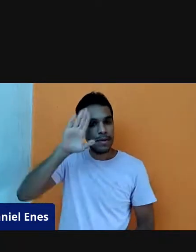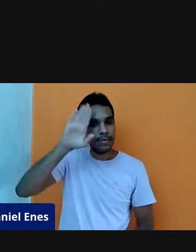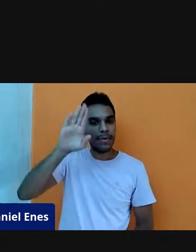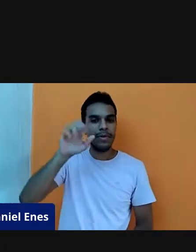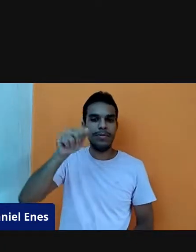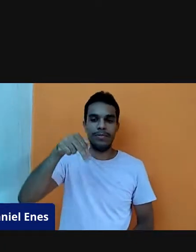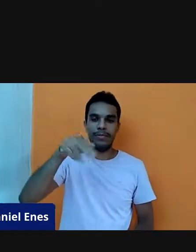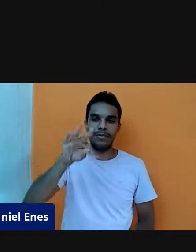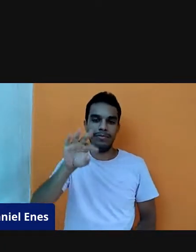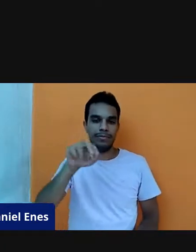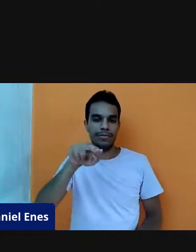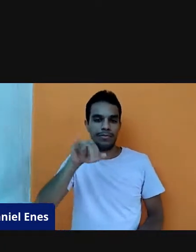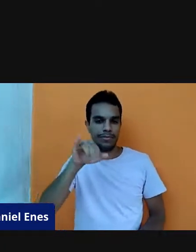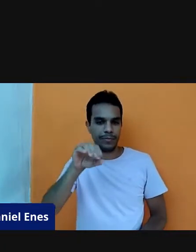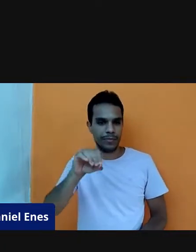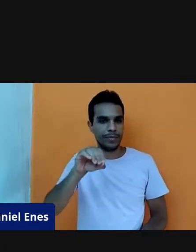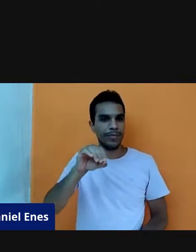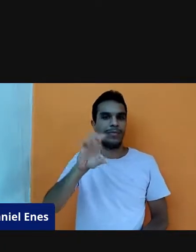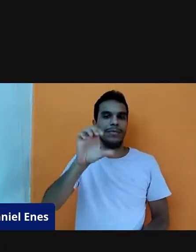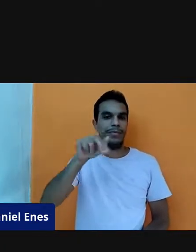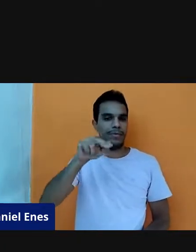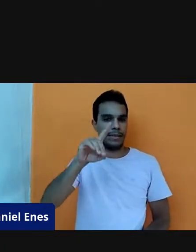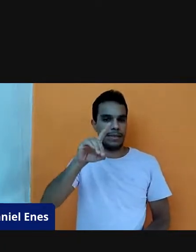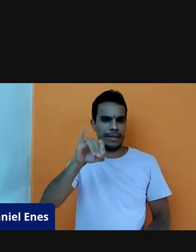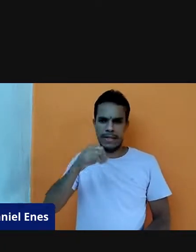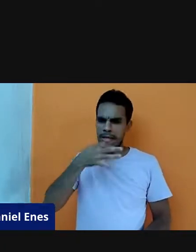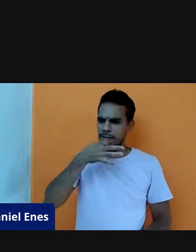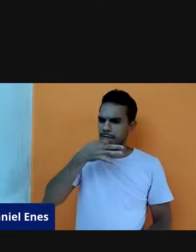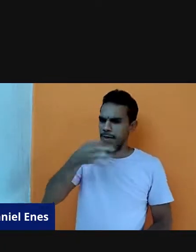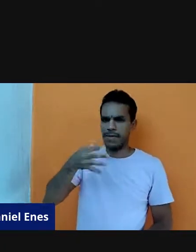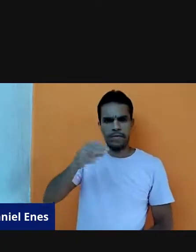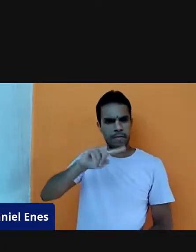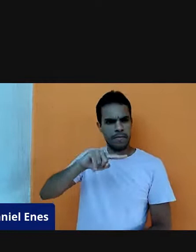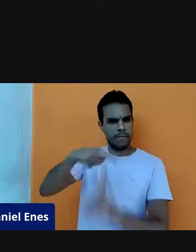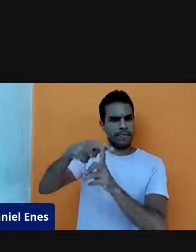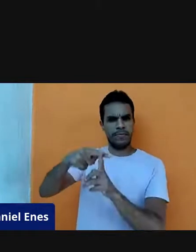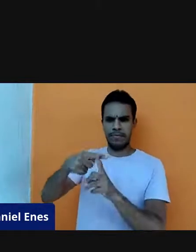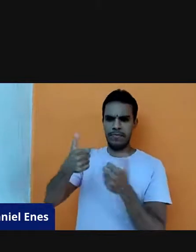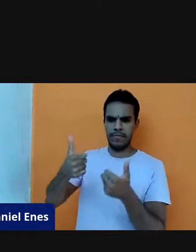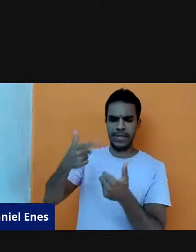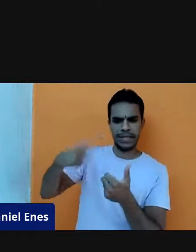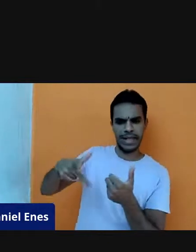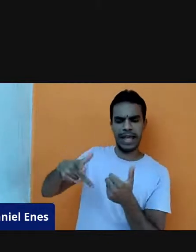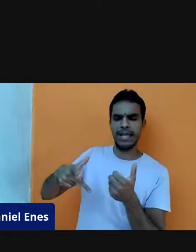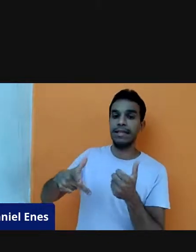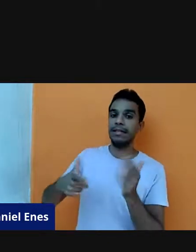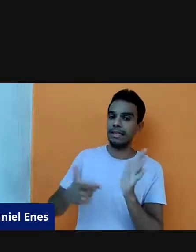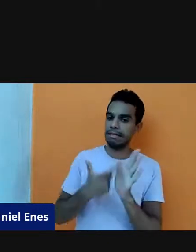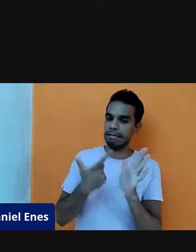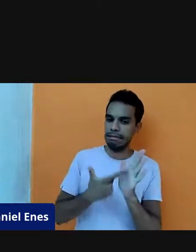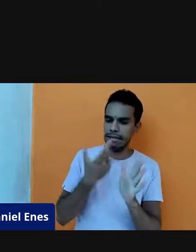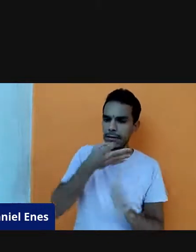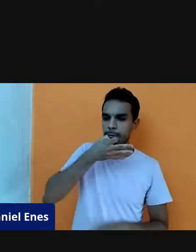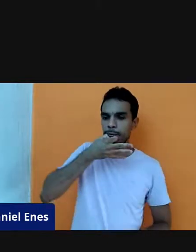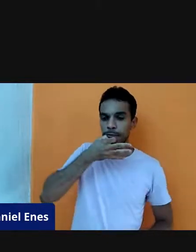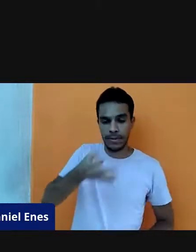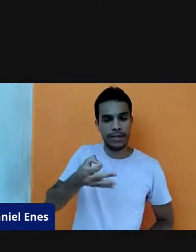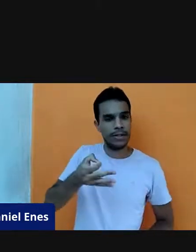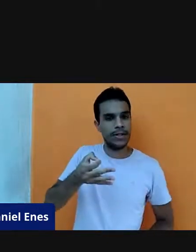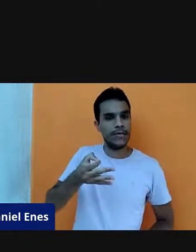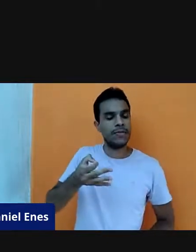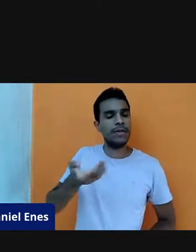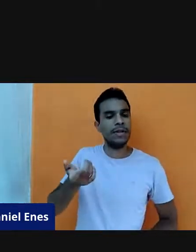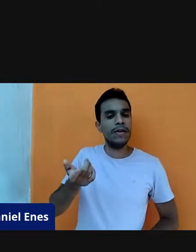uma crítica muito positiva a respeito do seu livro. E é essa crítica que faz com que ele, quando vai fazer a